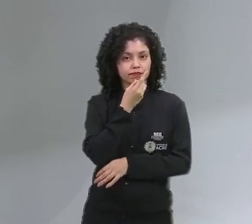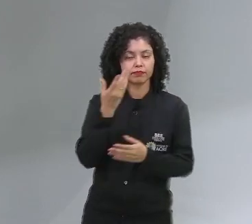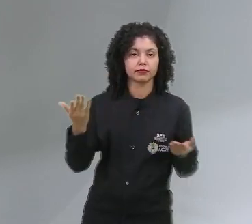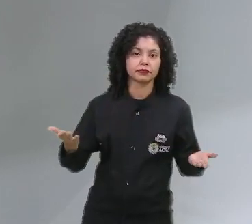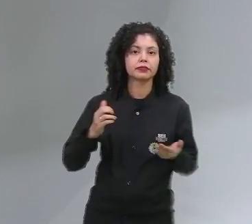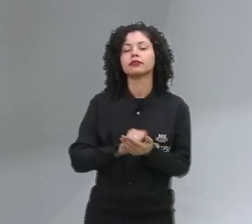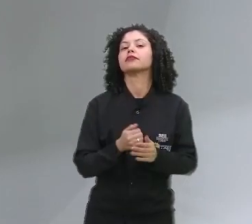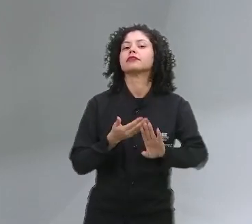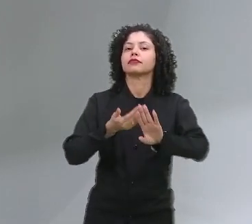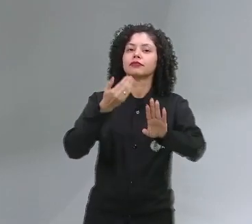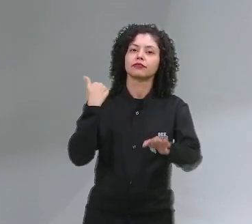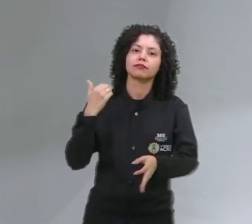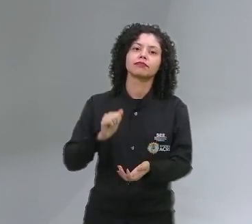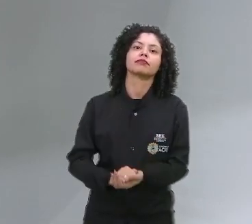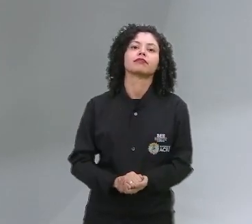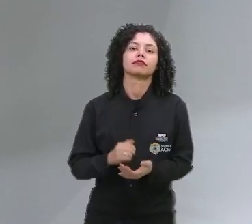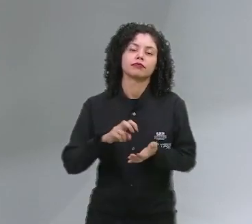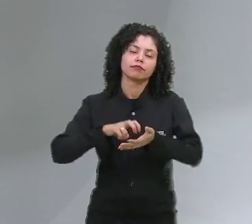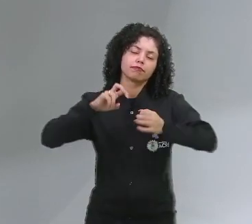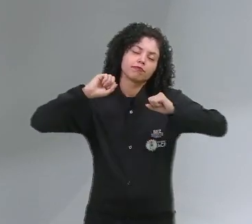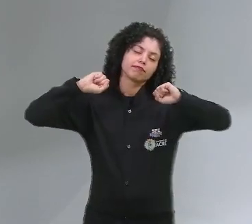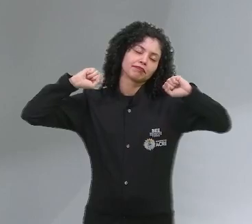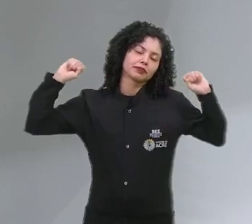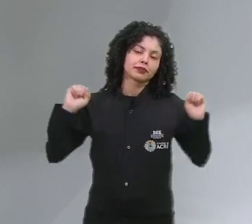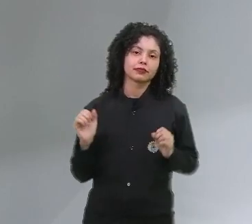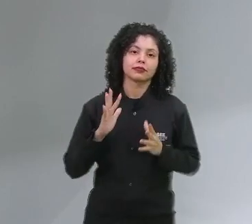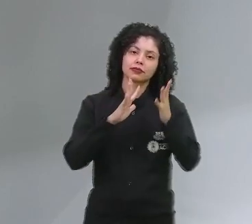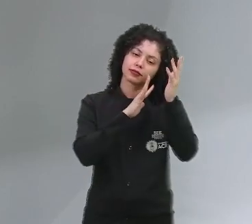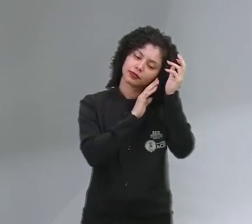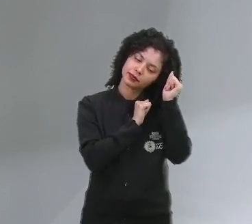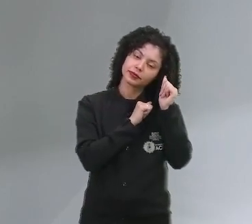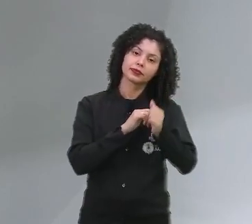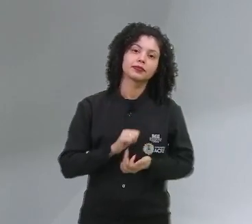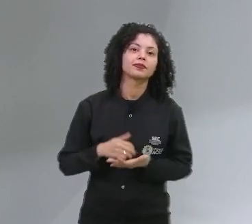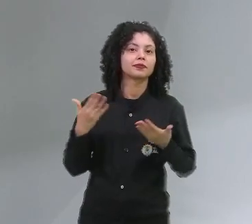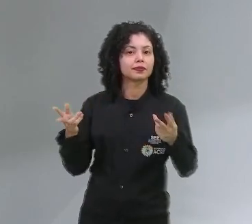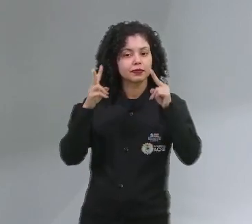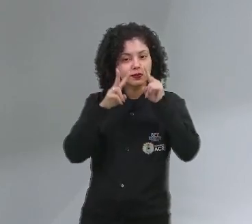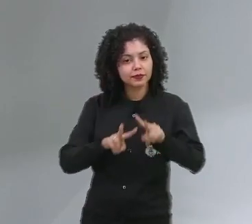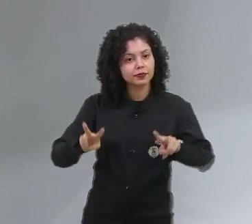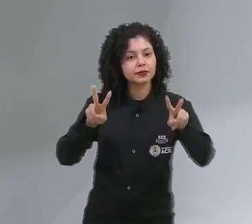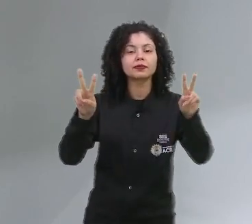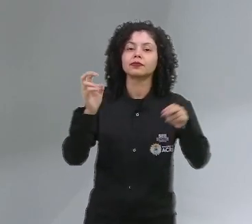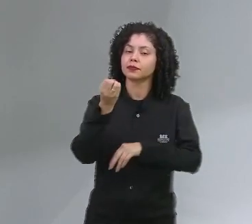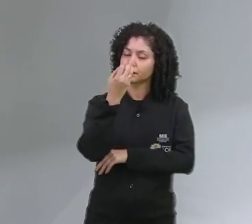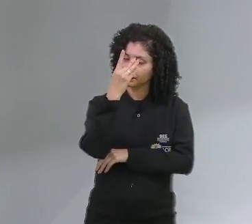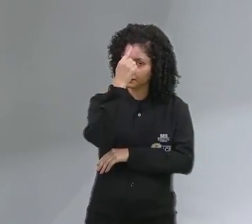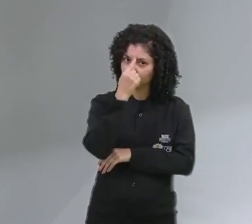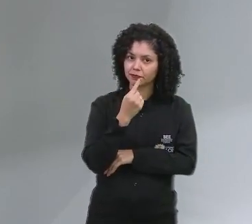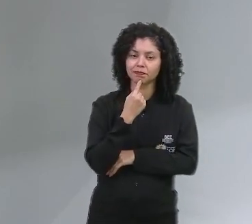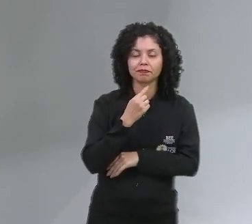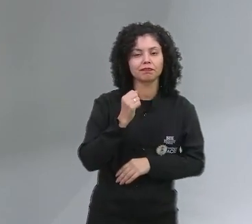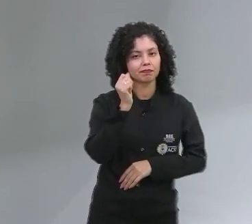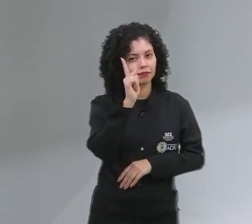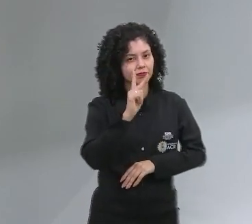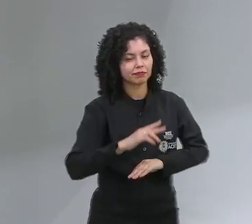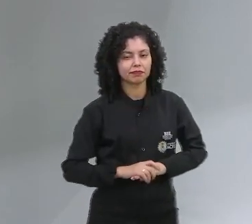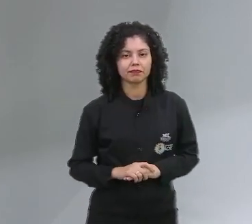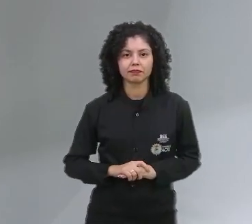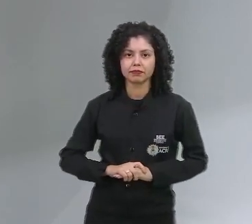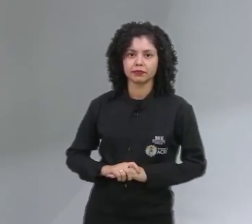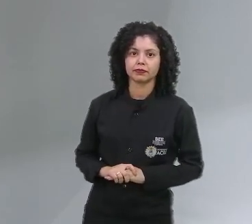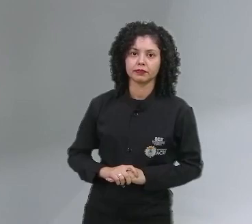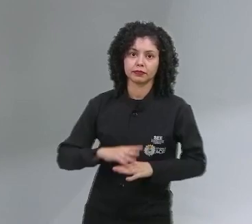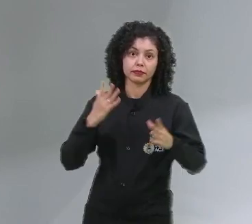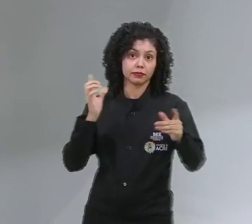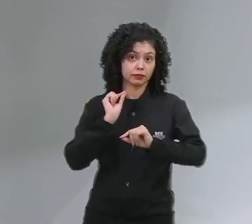né? Desde a hora que a gente acorda até a hora que a gente vai dormir, a gente está visualizando essas imagens, certo?